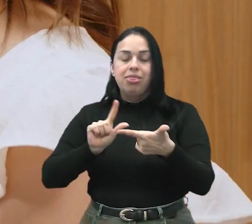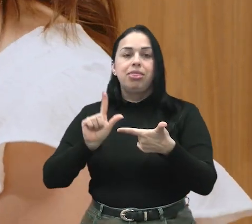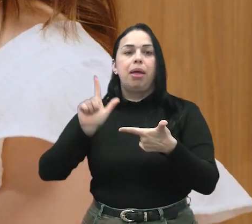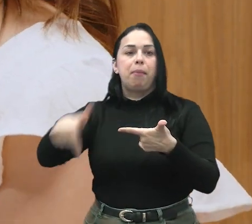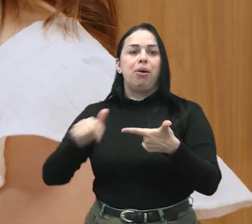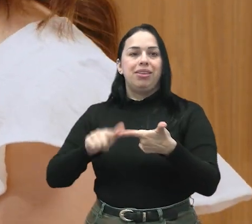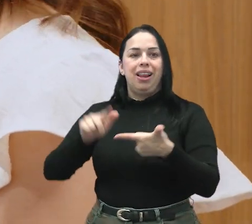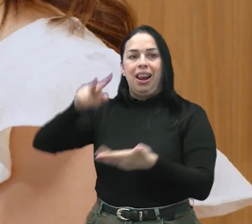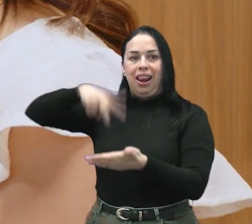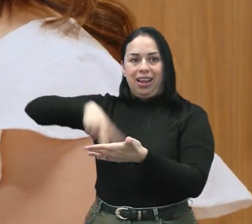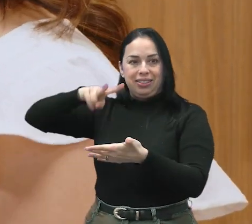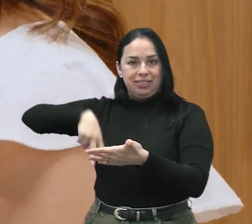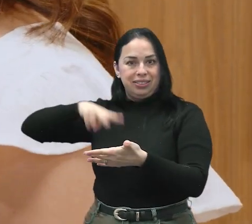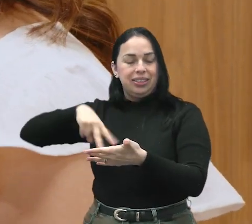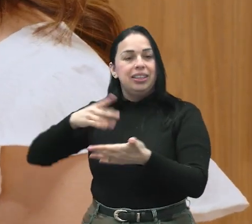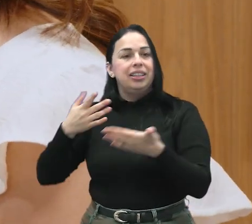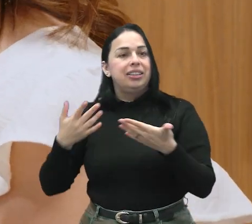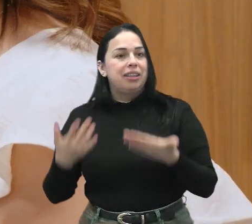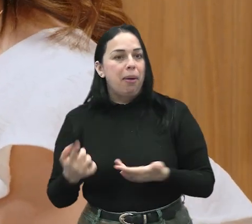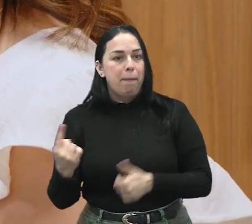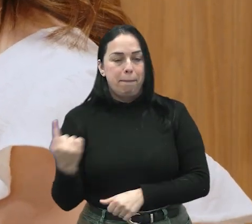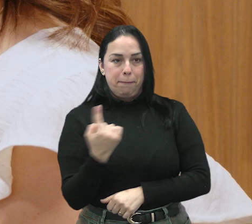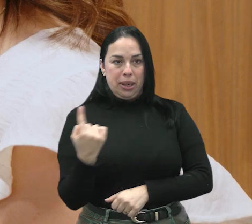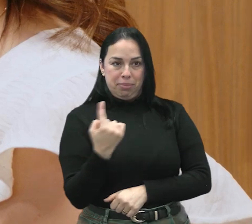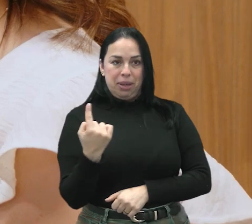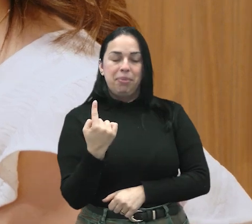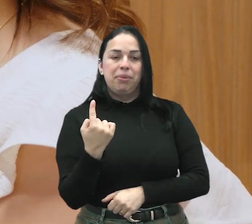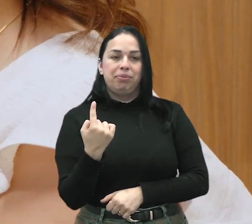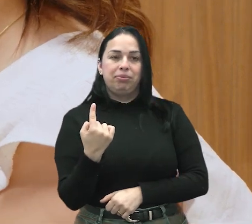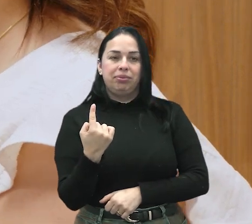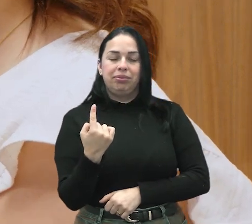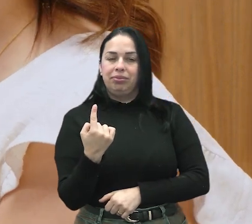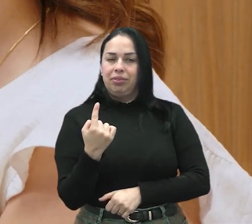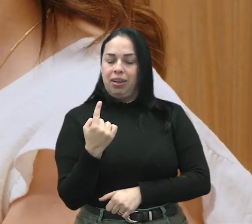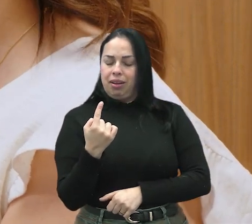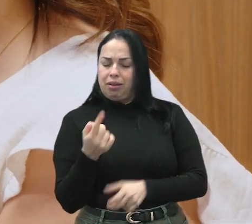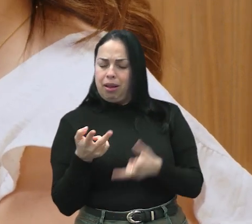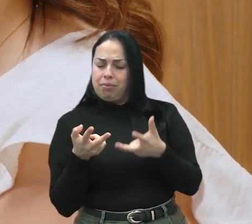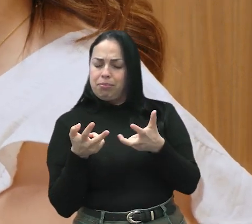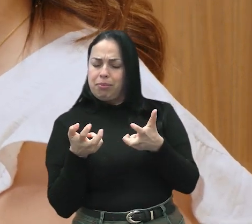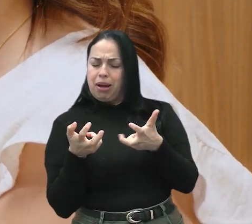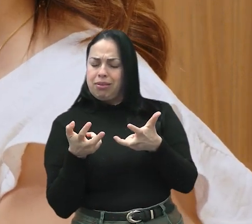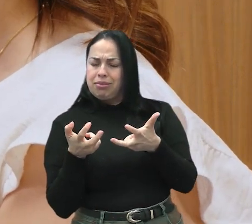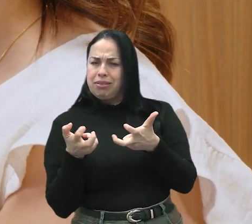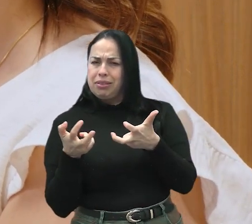ler, né? Então, primeiro, ela aprende a reconhecer